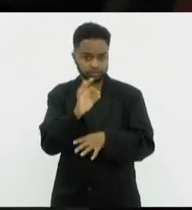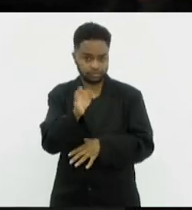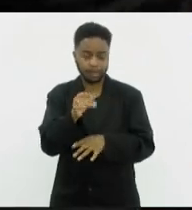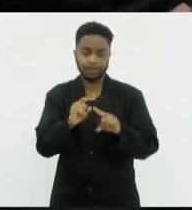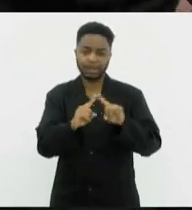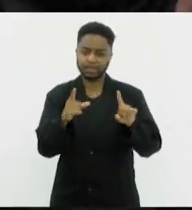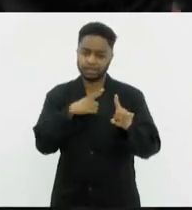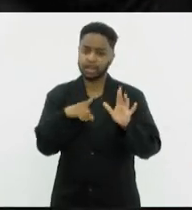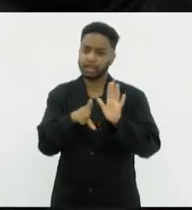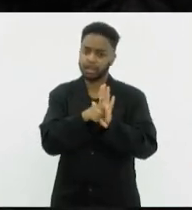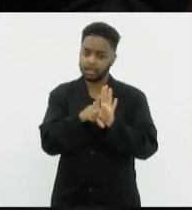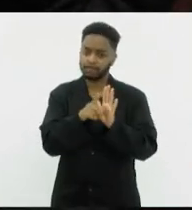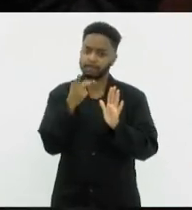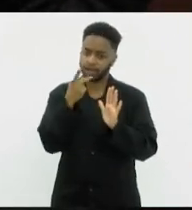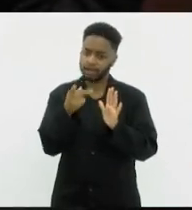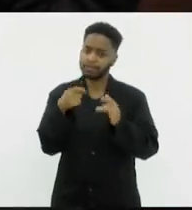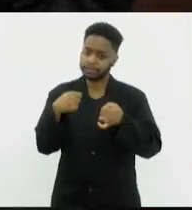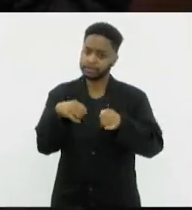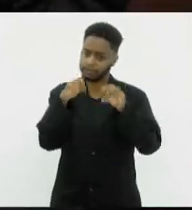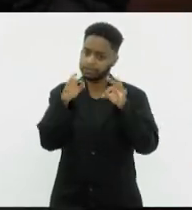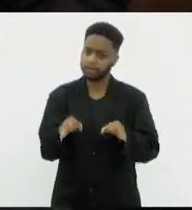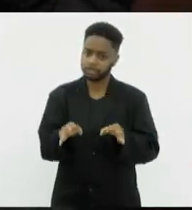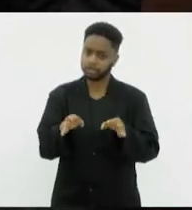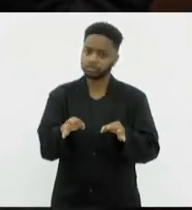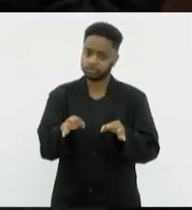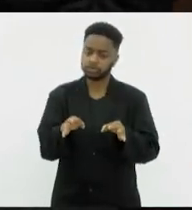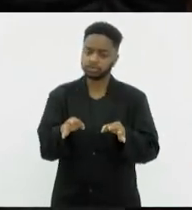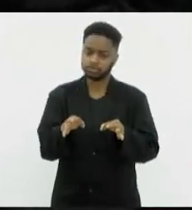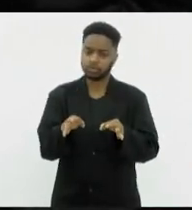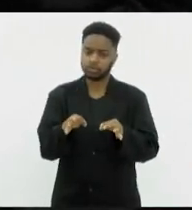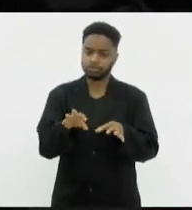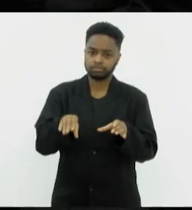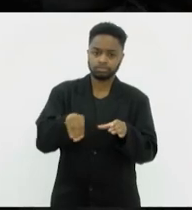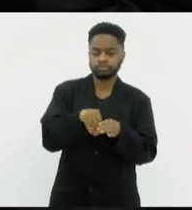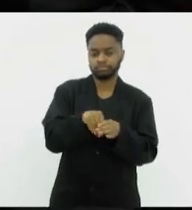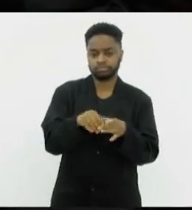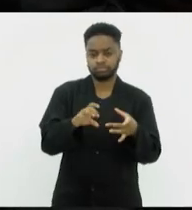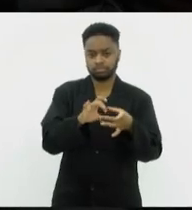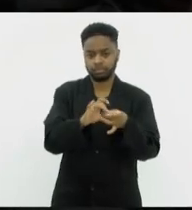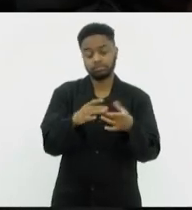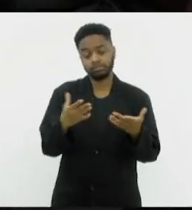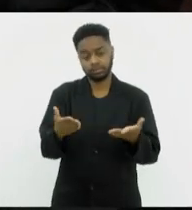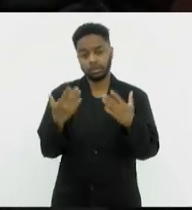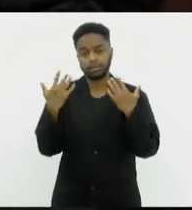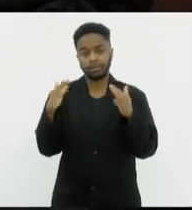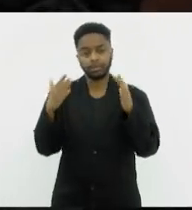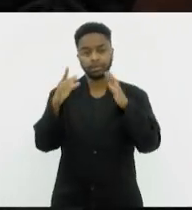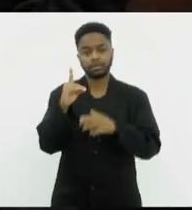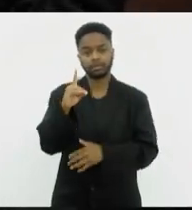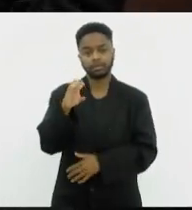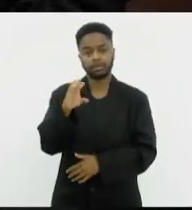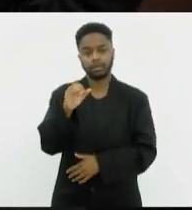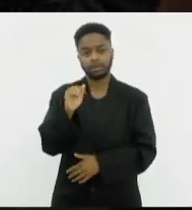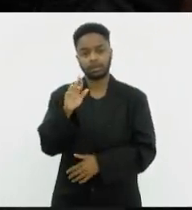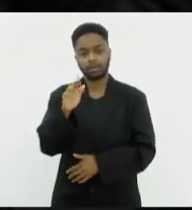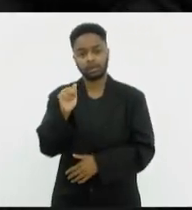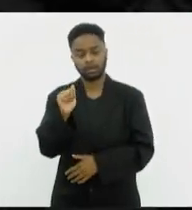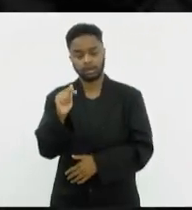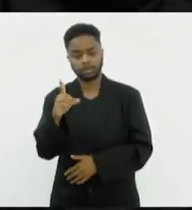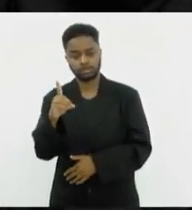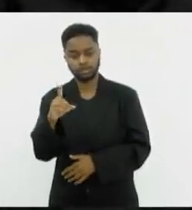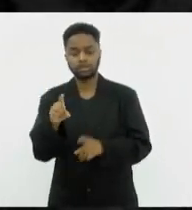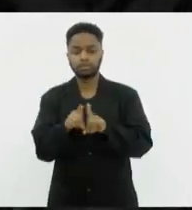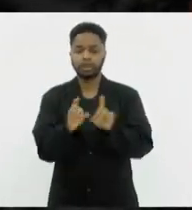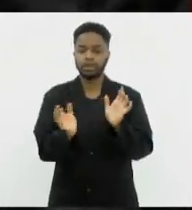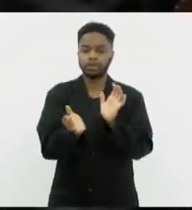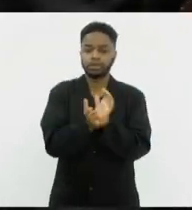uma lei que diz que ela tem que ser mesmo interiorizada, que é uma boa. Então, parabéns à DECRAD, a todo o seu quadro técnico.